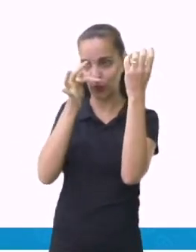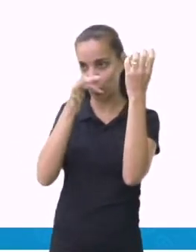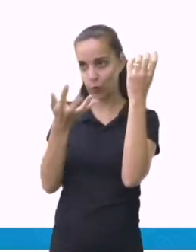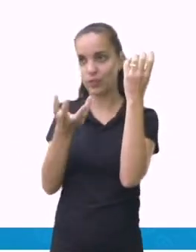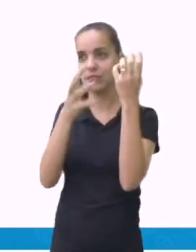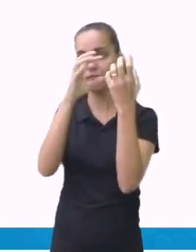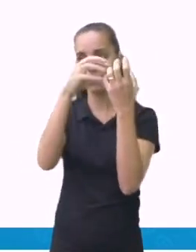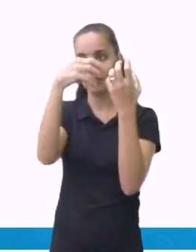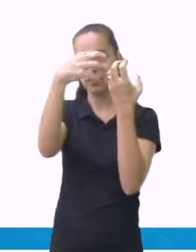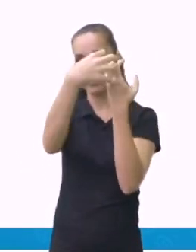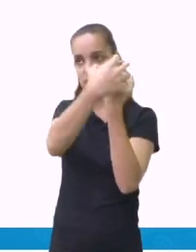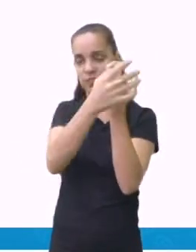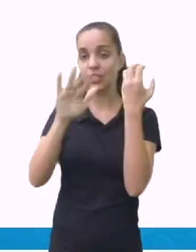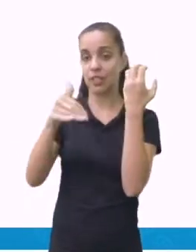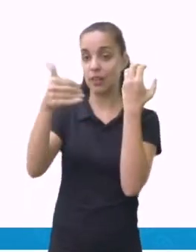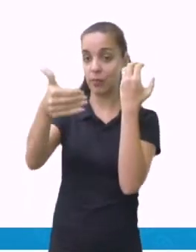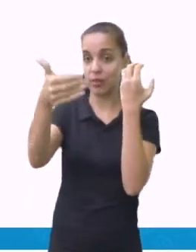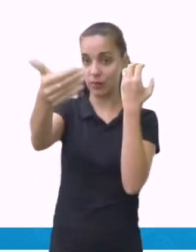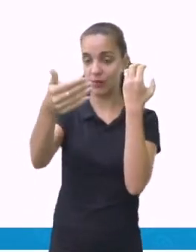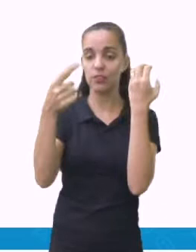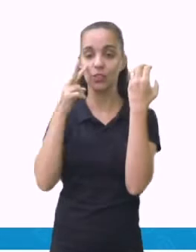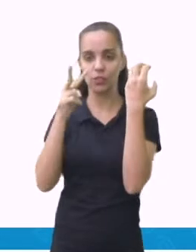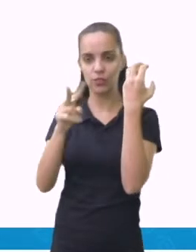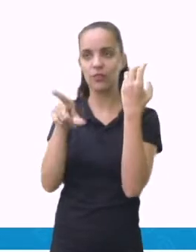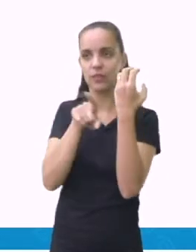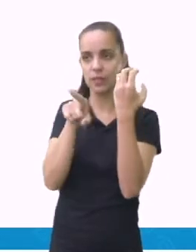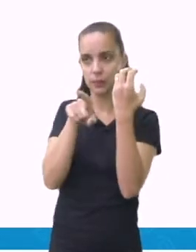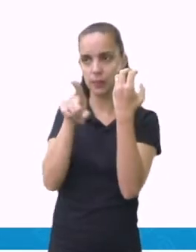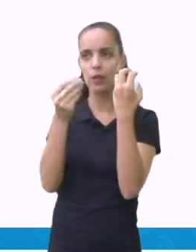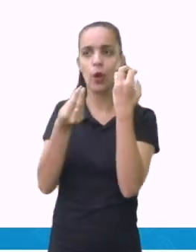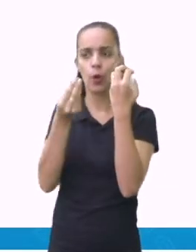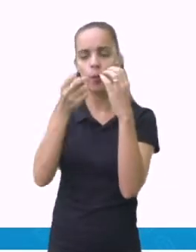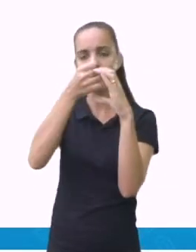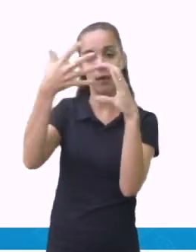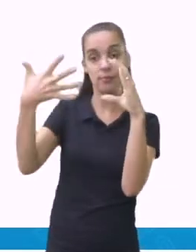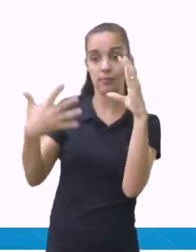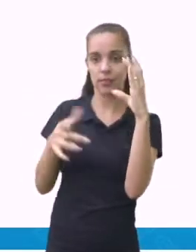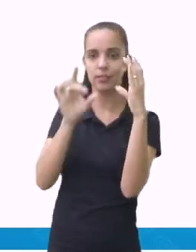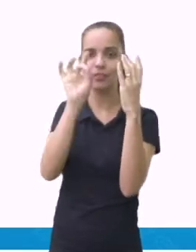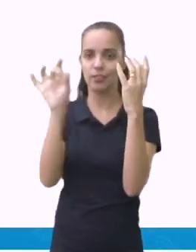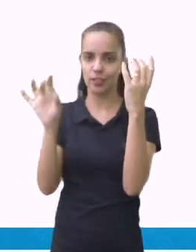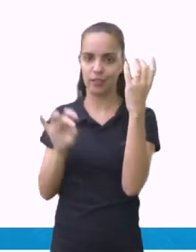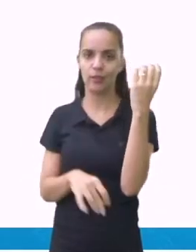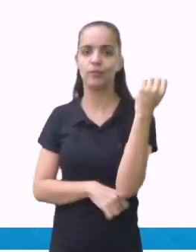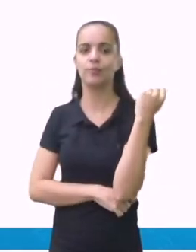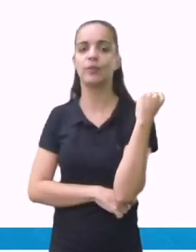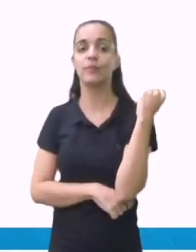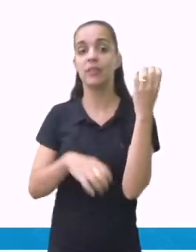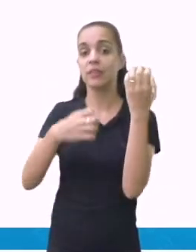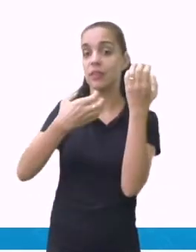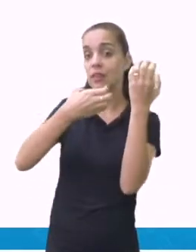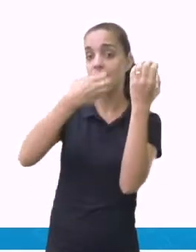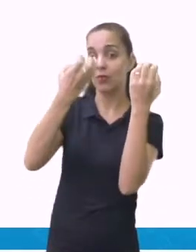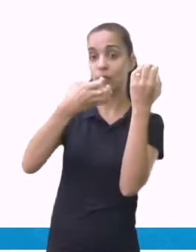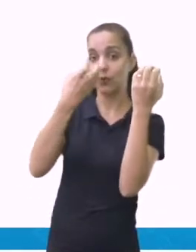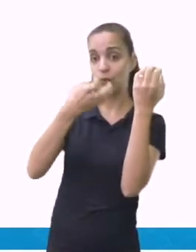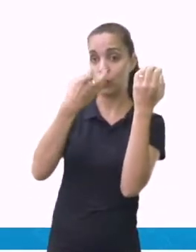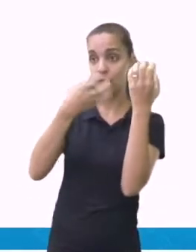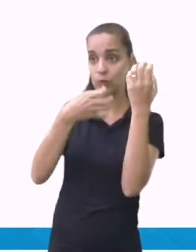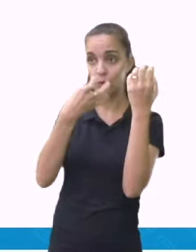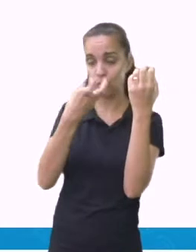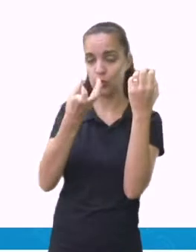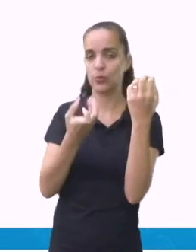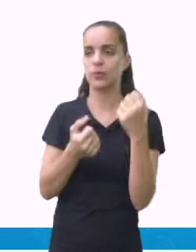Flores, que nós vamos ver mais para frente também, todas as características de flores. E